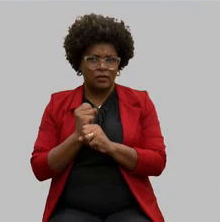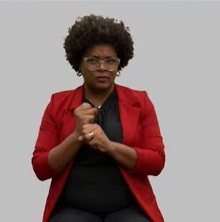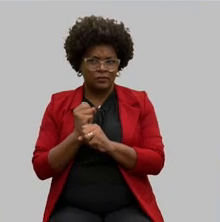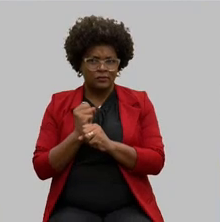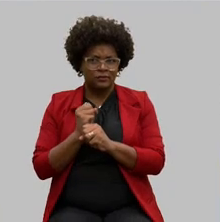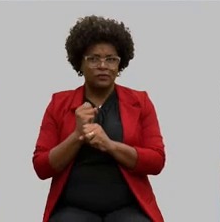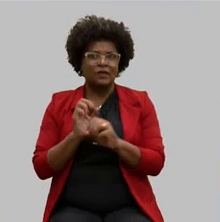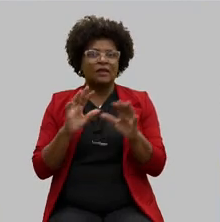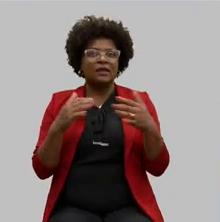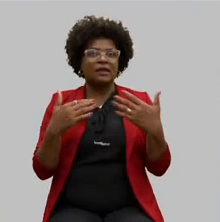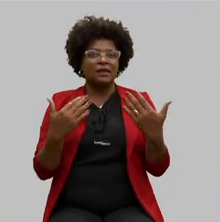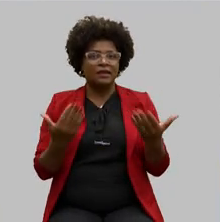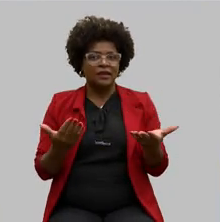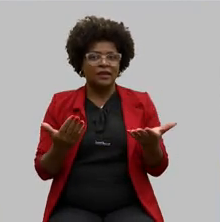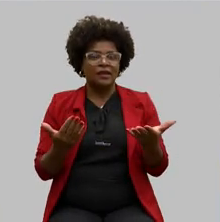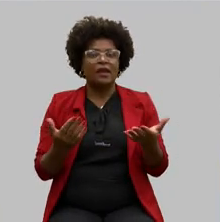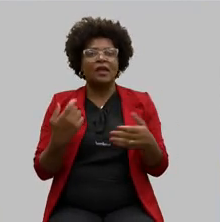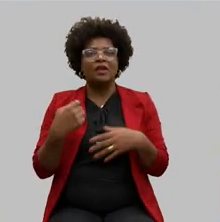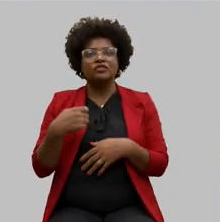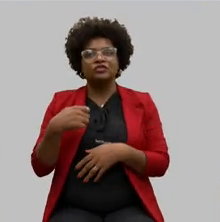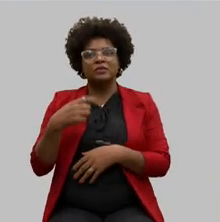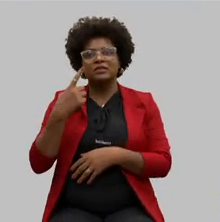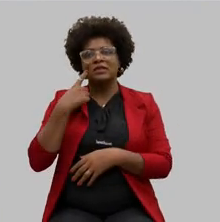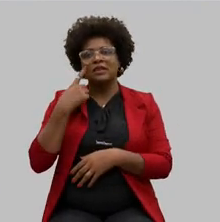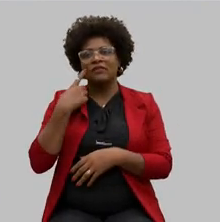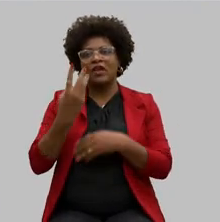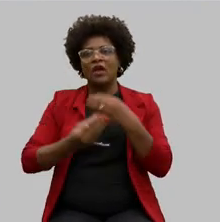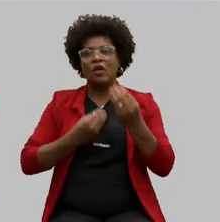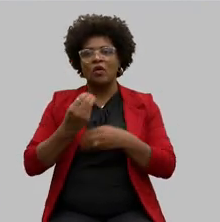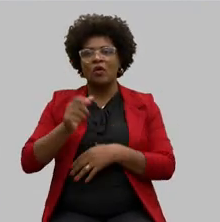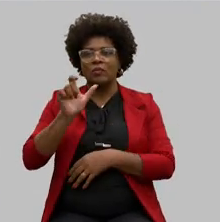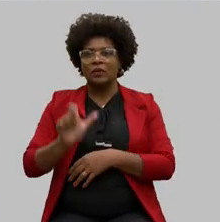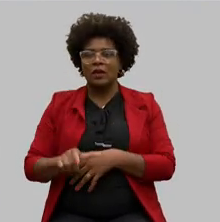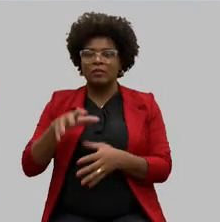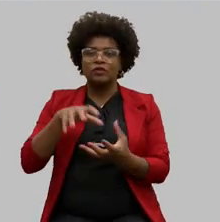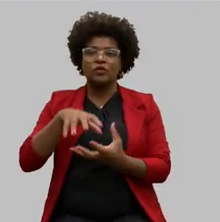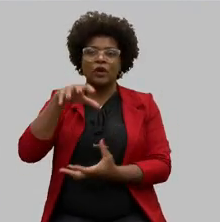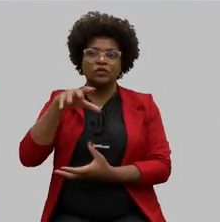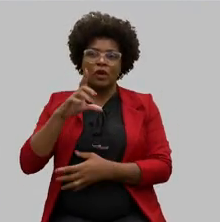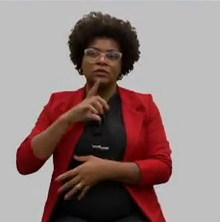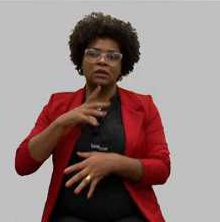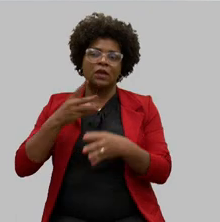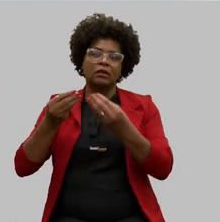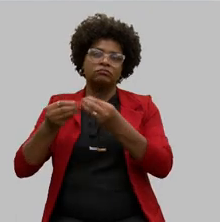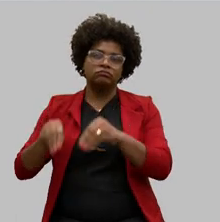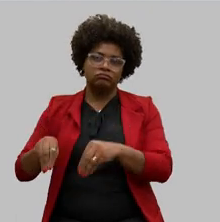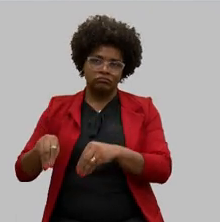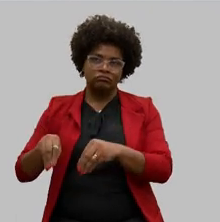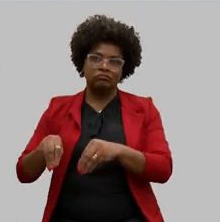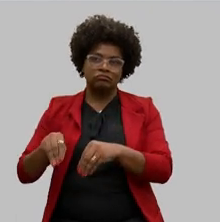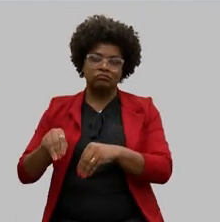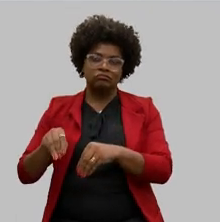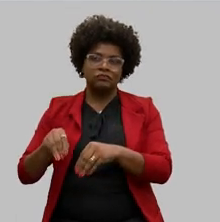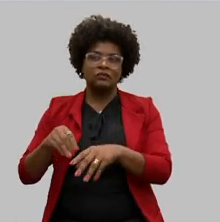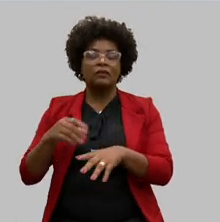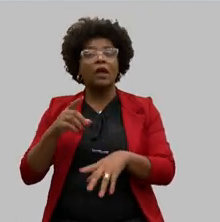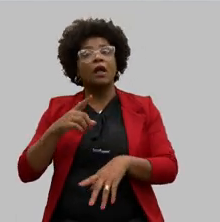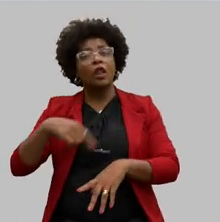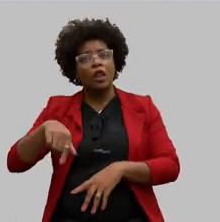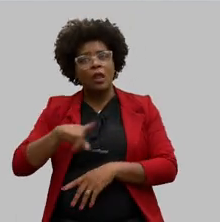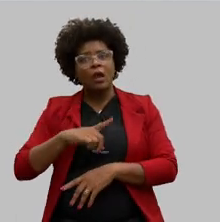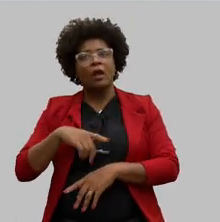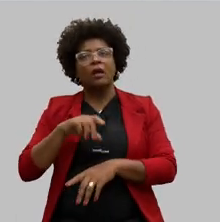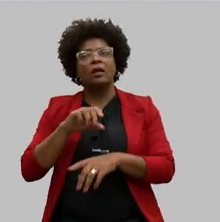sim como que o idoso foi prejudicado muito bem nós esperamos